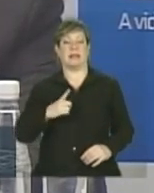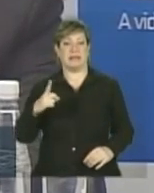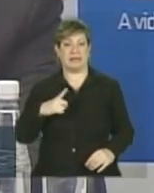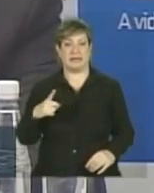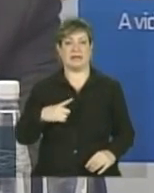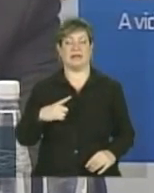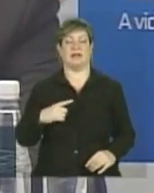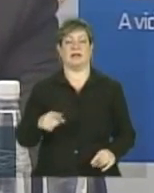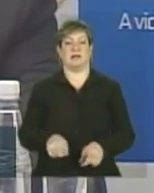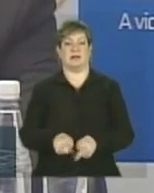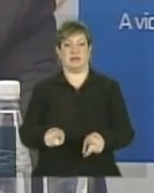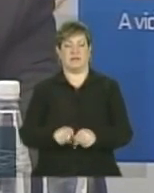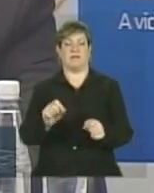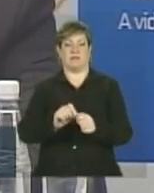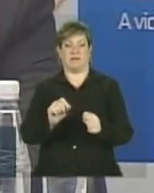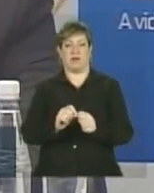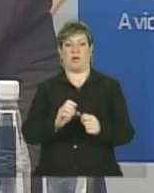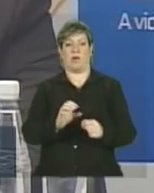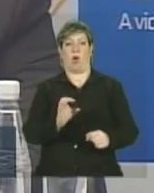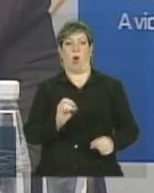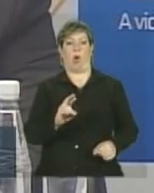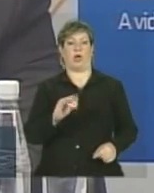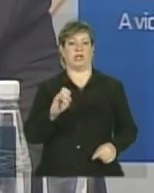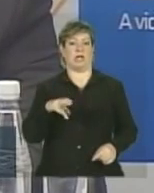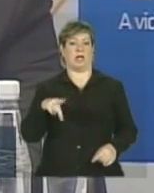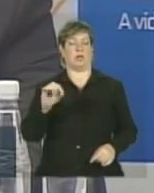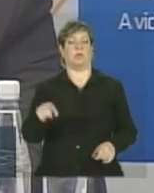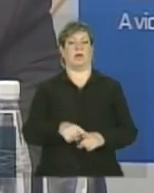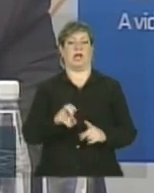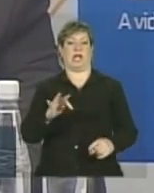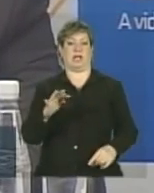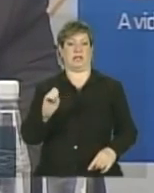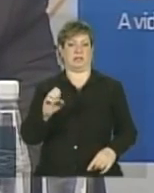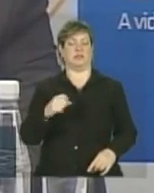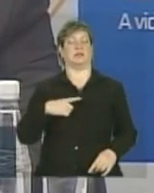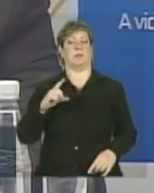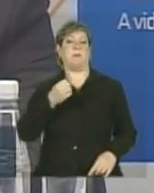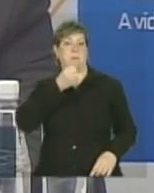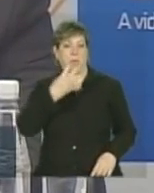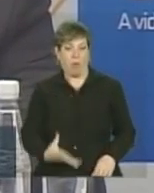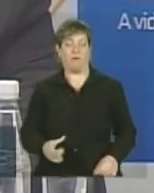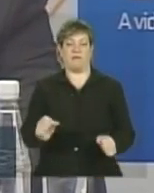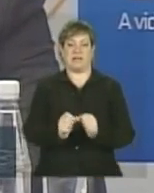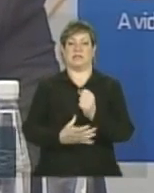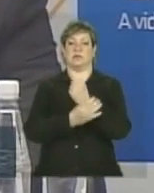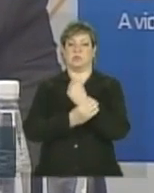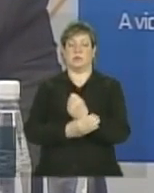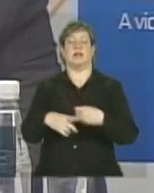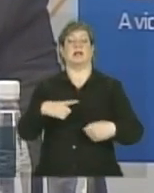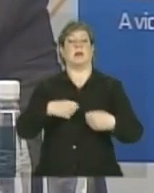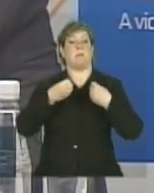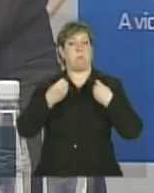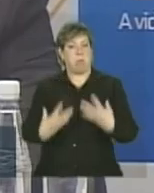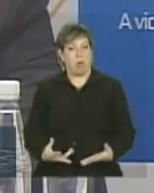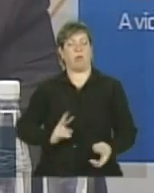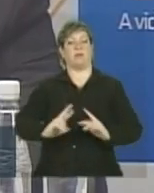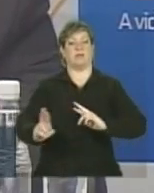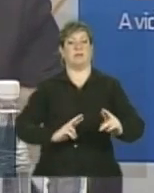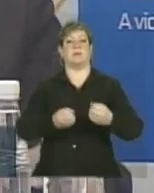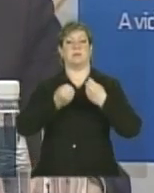originando com rates bons, portanto, estamos fazendo com segurança e estamos tendo o resultado